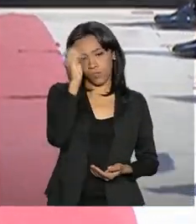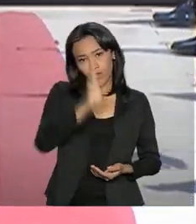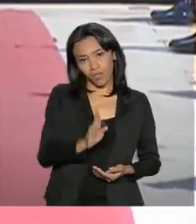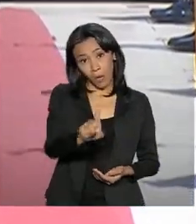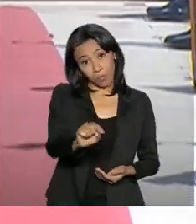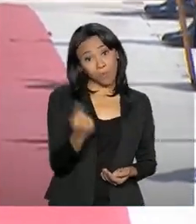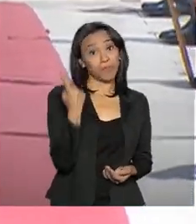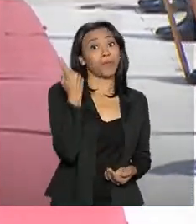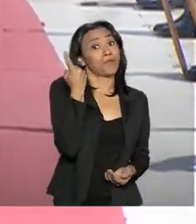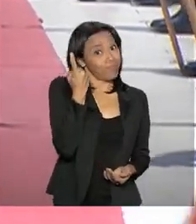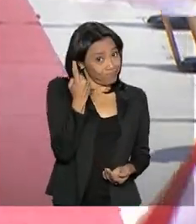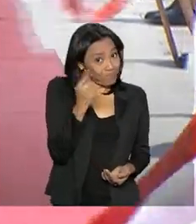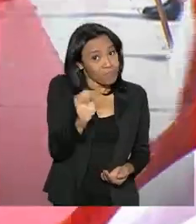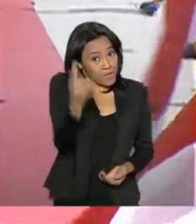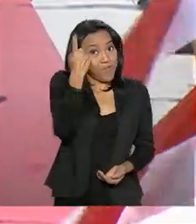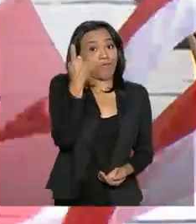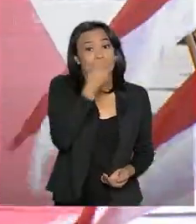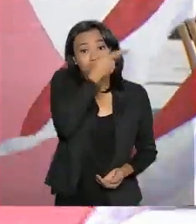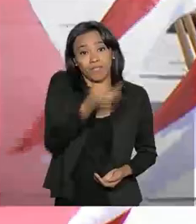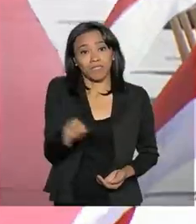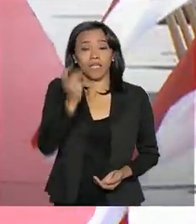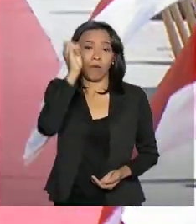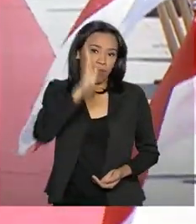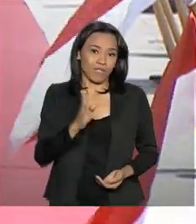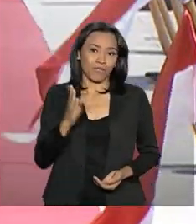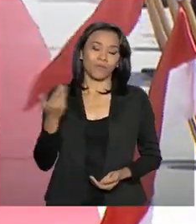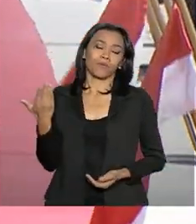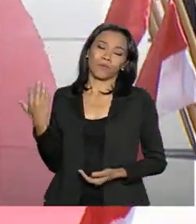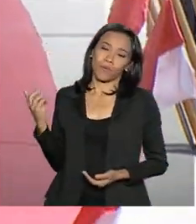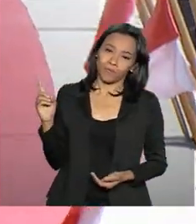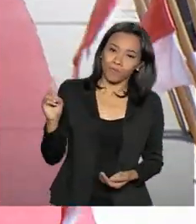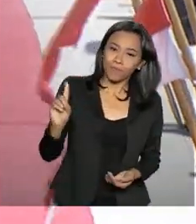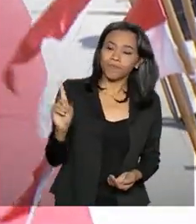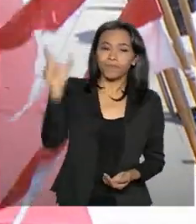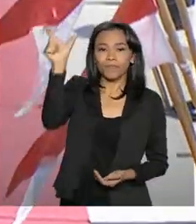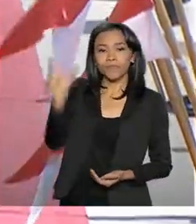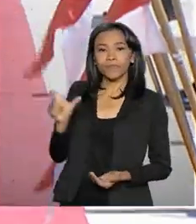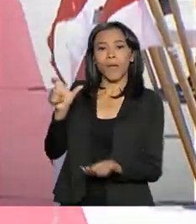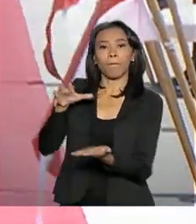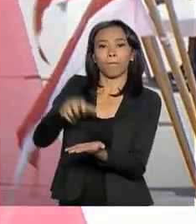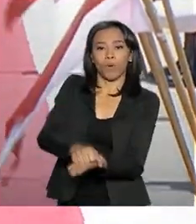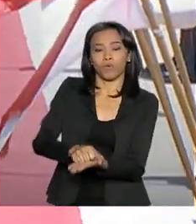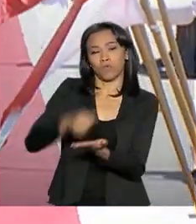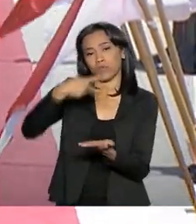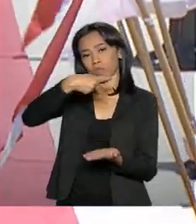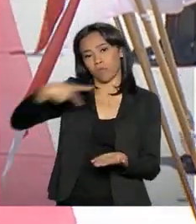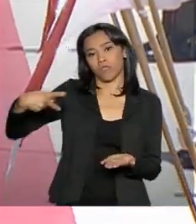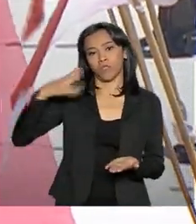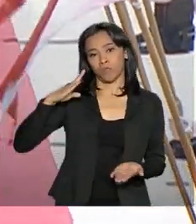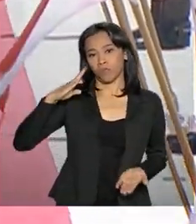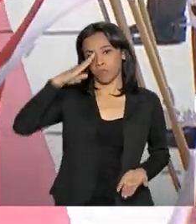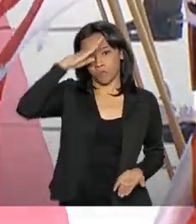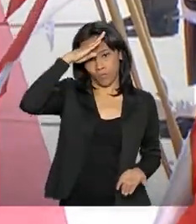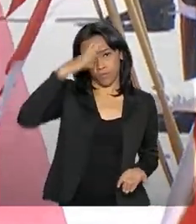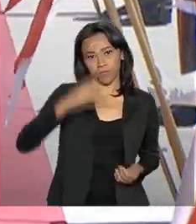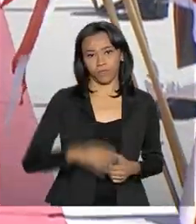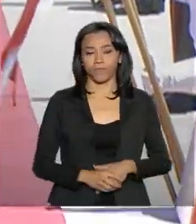chefe de Estado a visitar o Brasil logo após a posse do presidente Jair Bolsonaro.